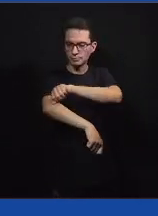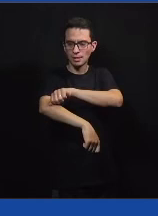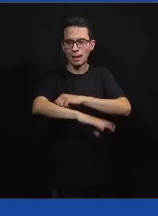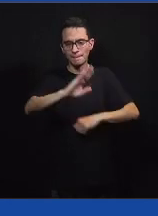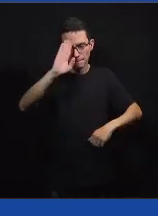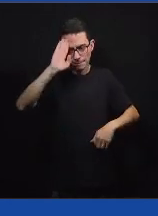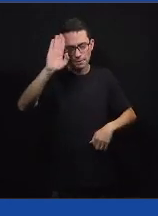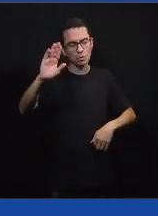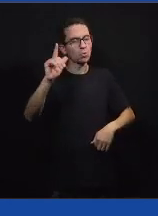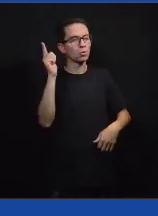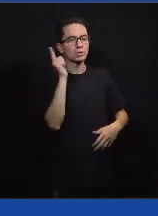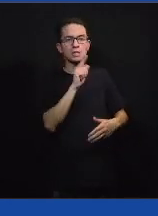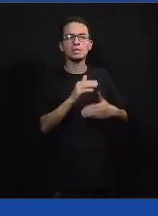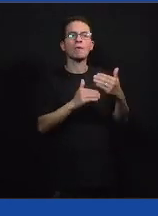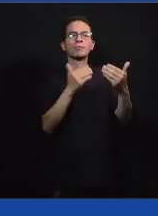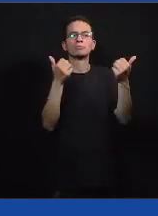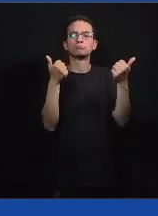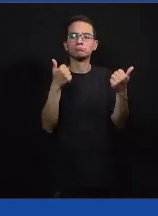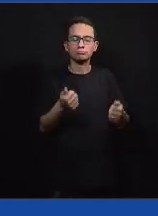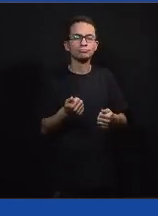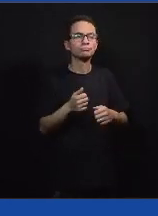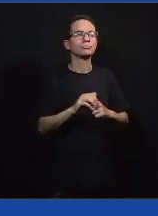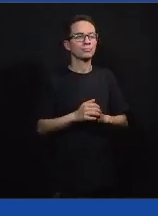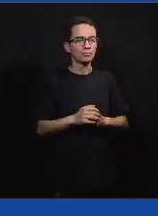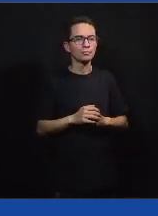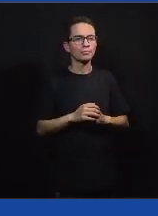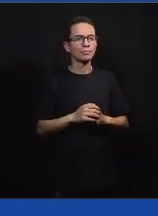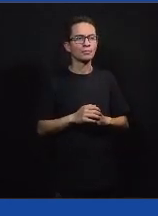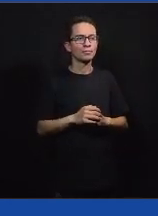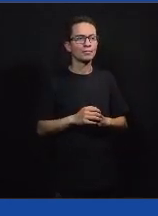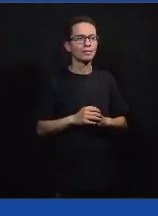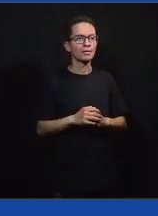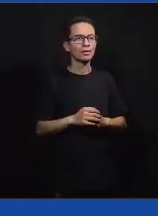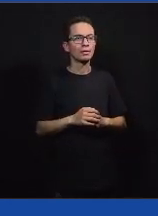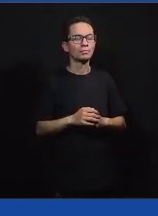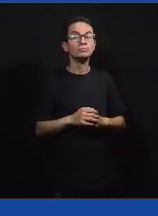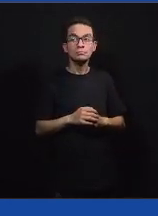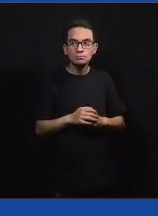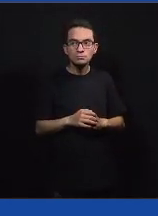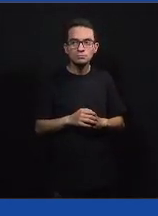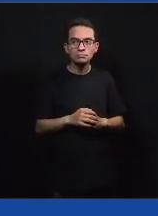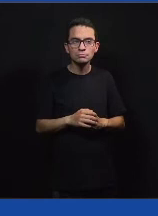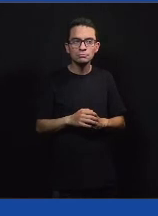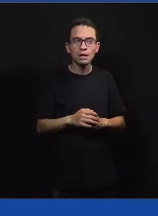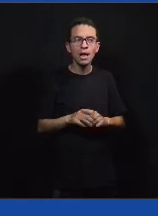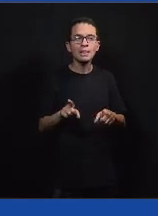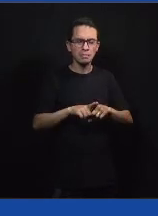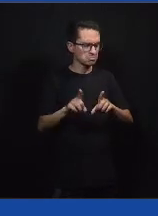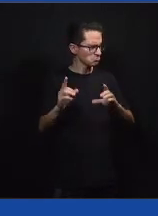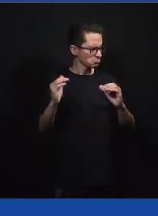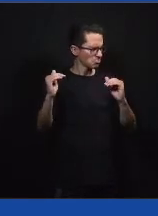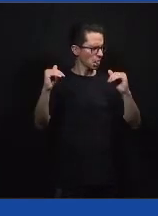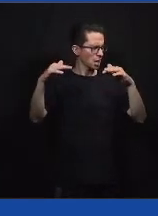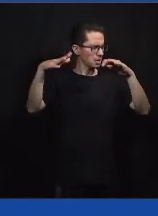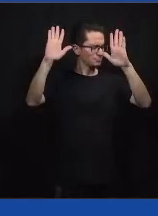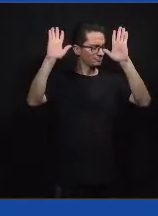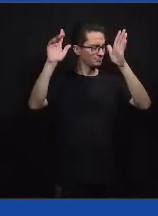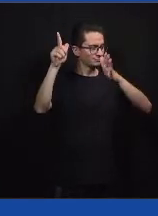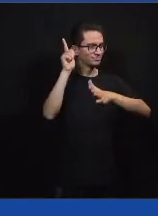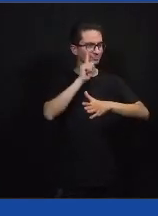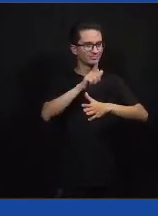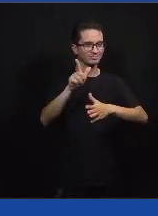mais desenvolver é melhor perder o brilho muito